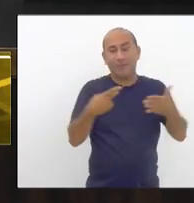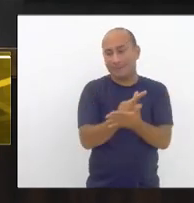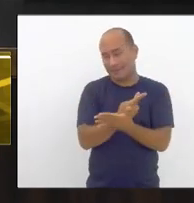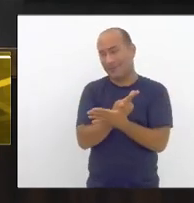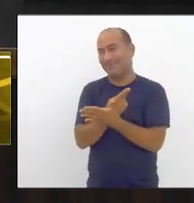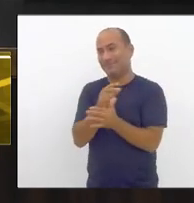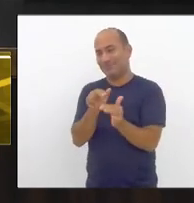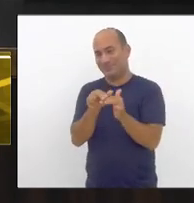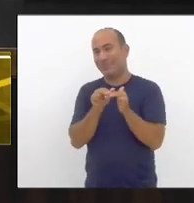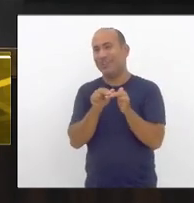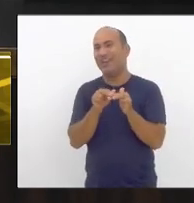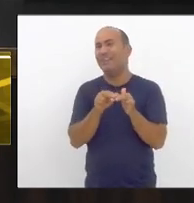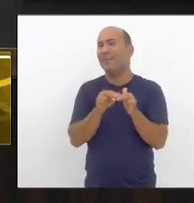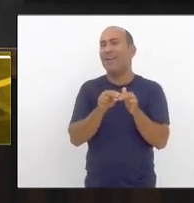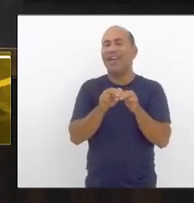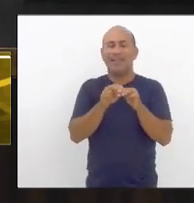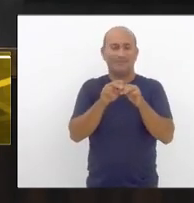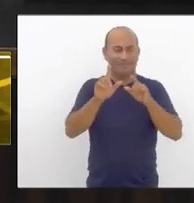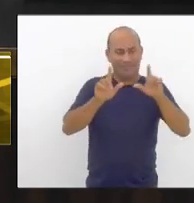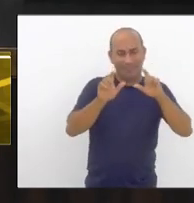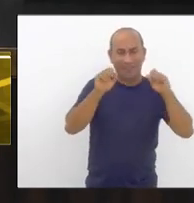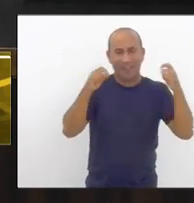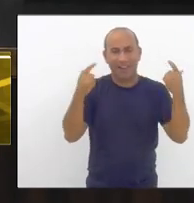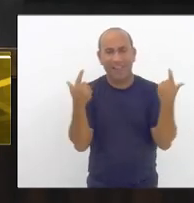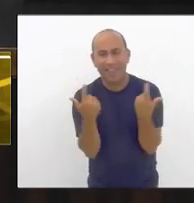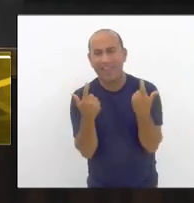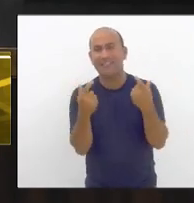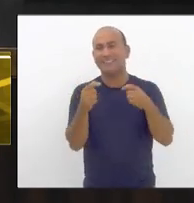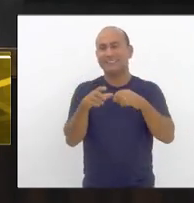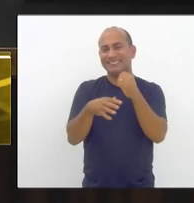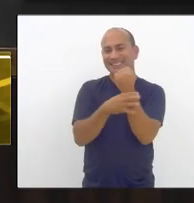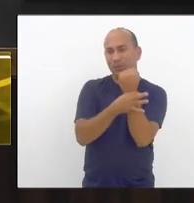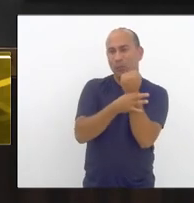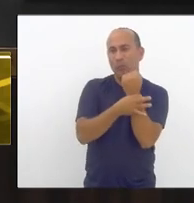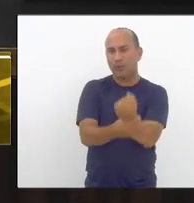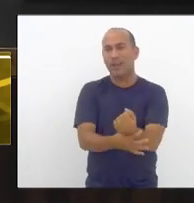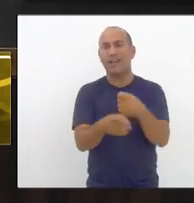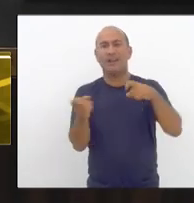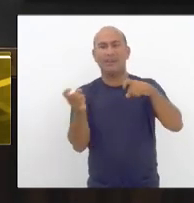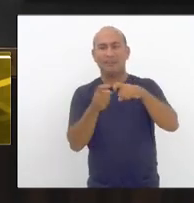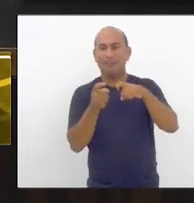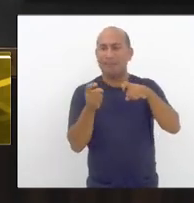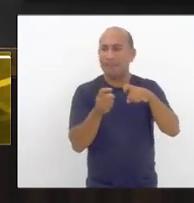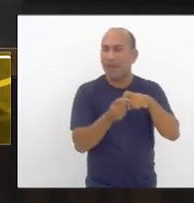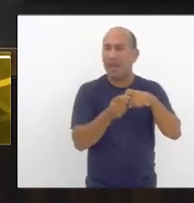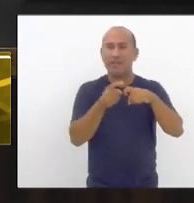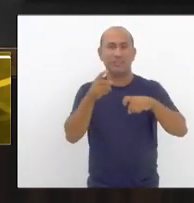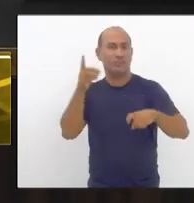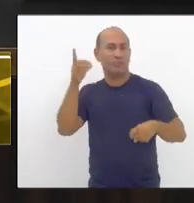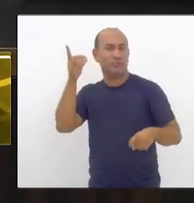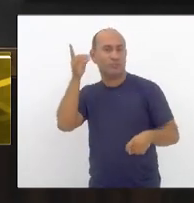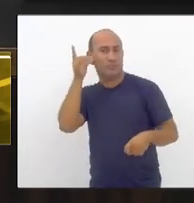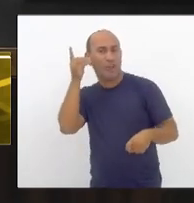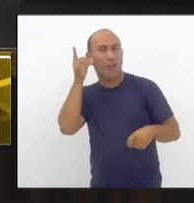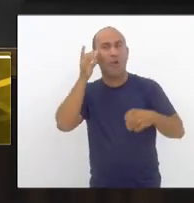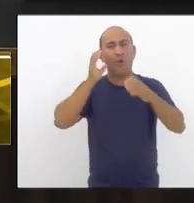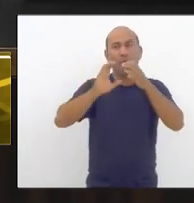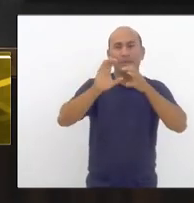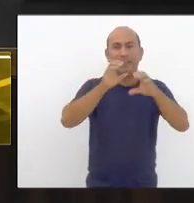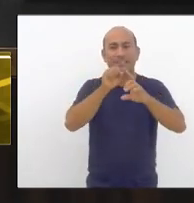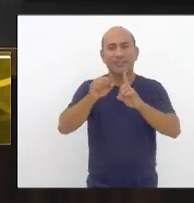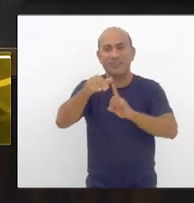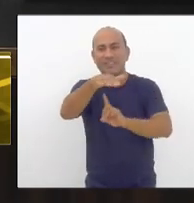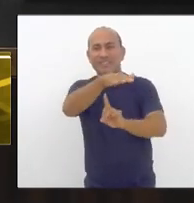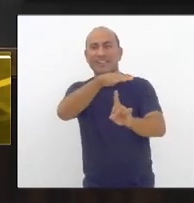acontecesse TV alerj cerimonial segurança departamento médico departamento de som comunicação social